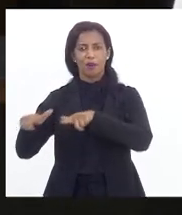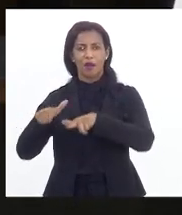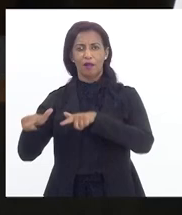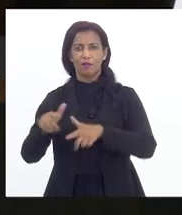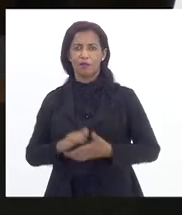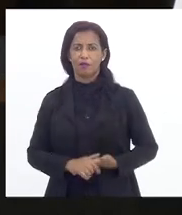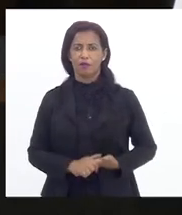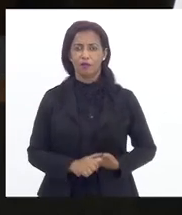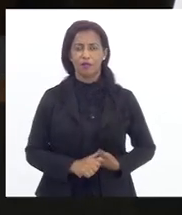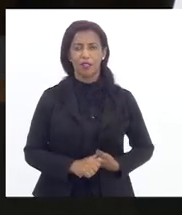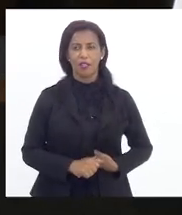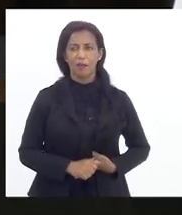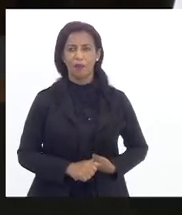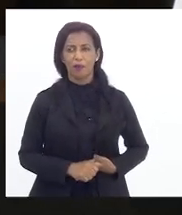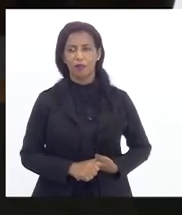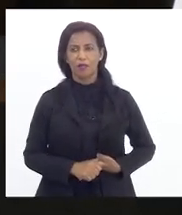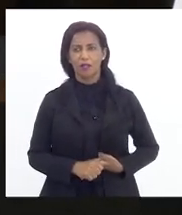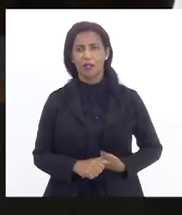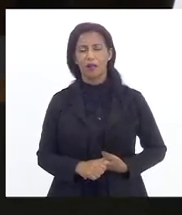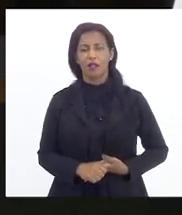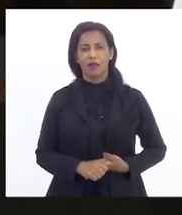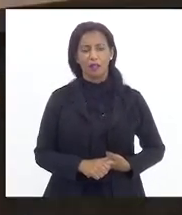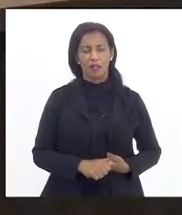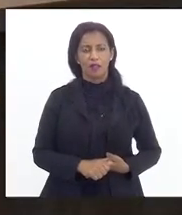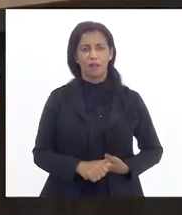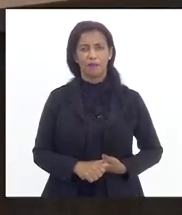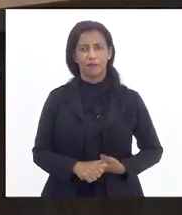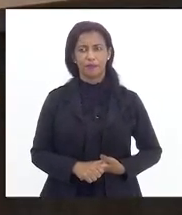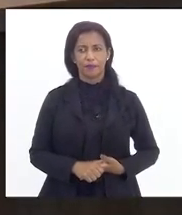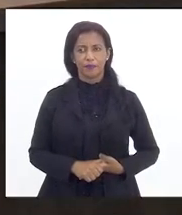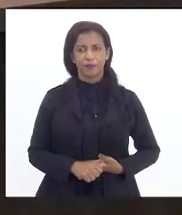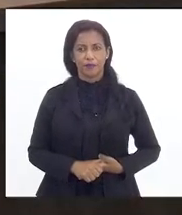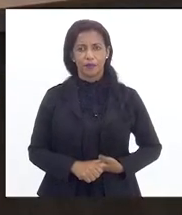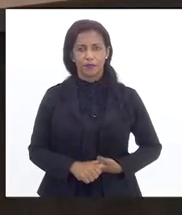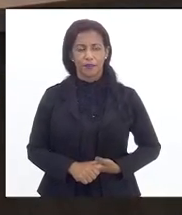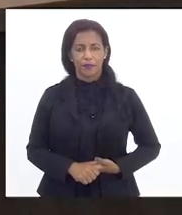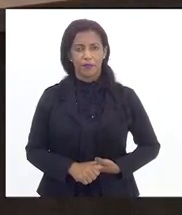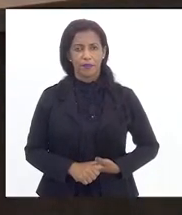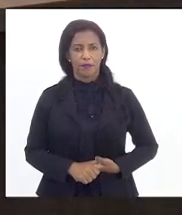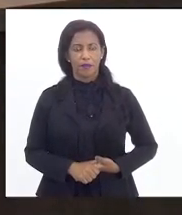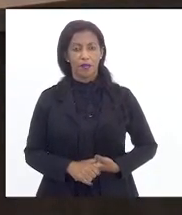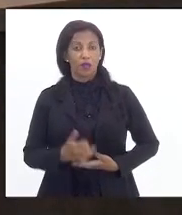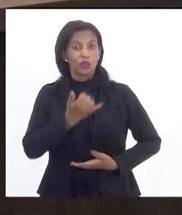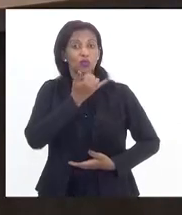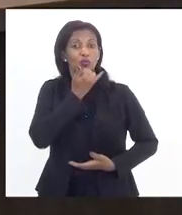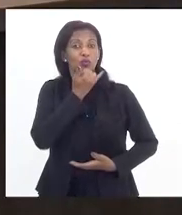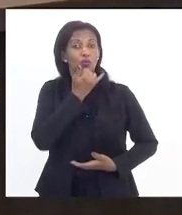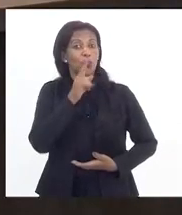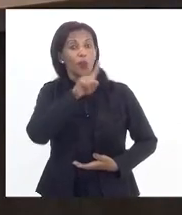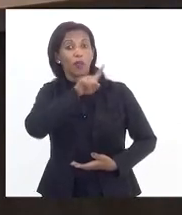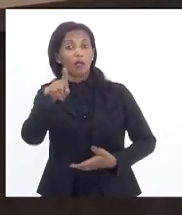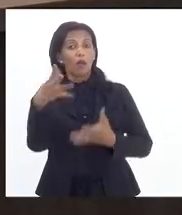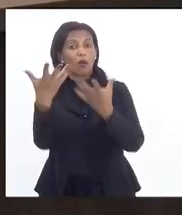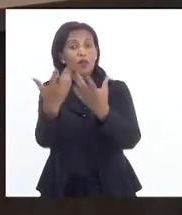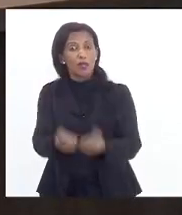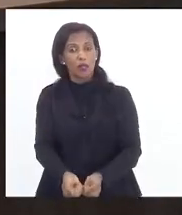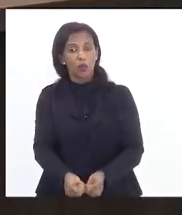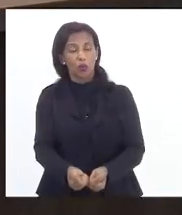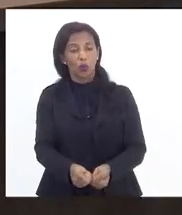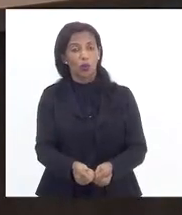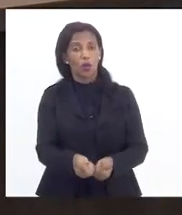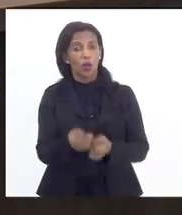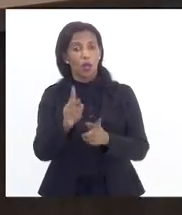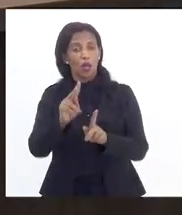progressão automática a produção quer dizer desculpe não adotou a conversão em pecúnia